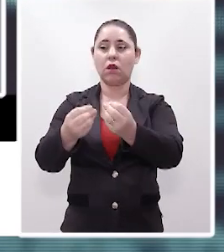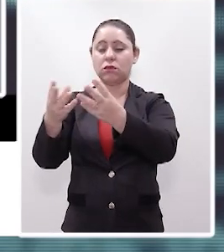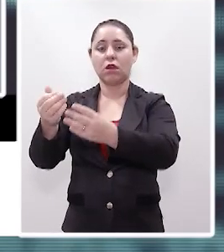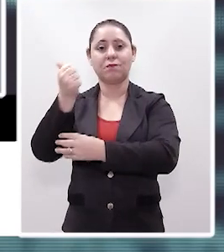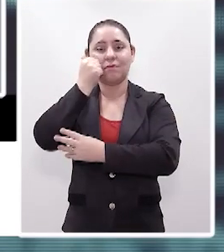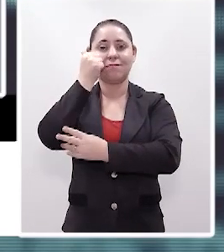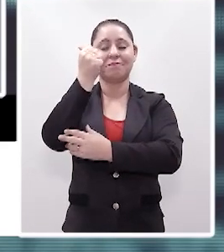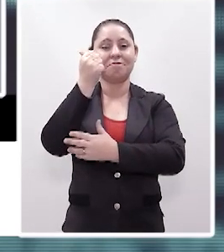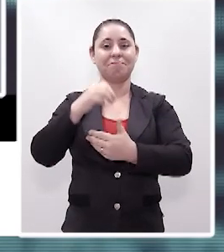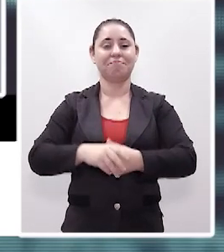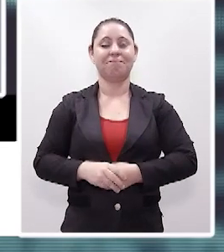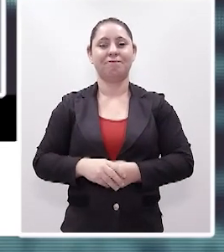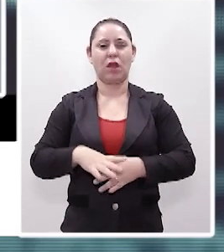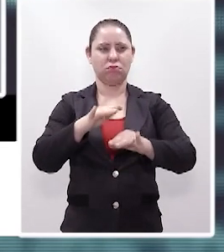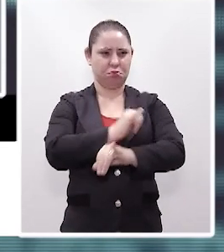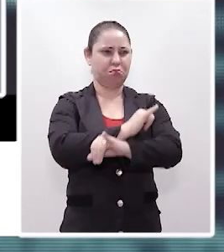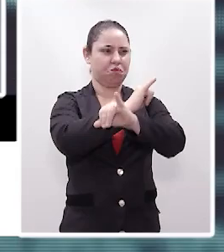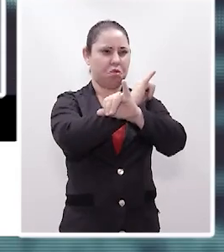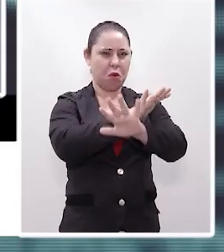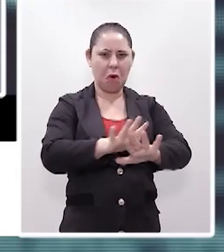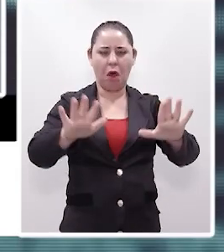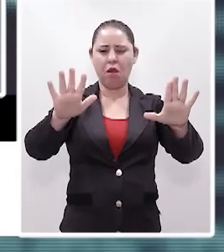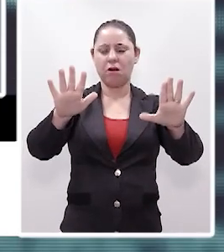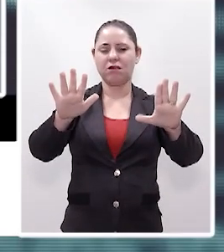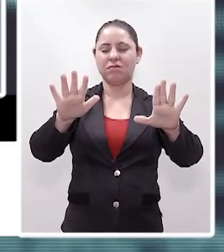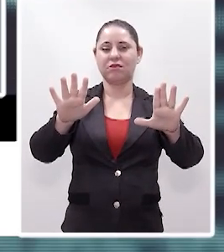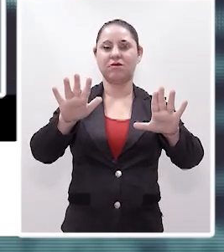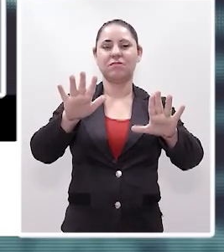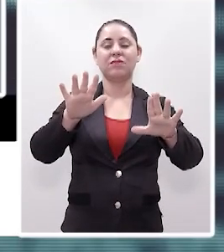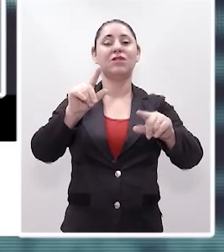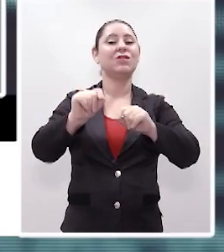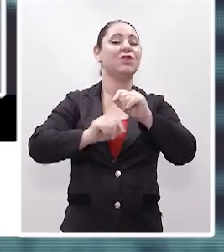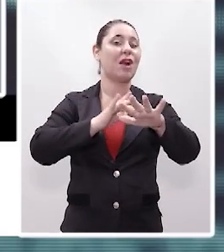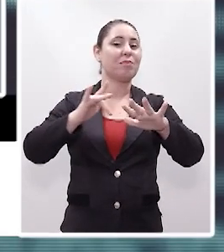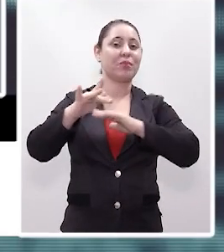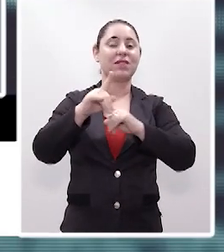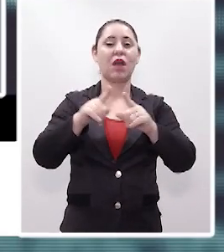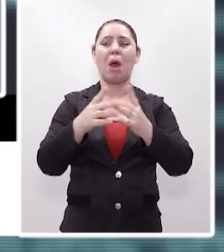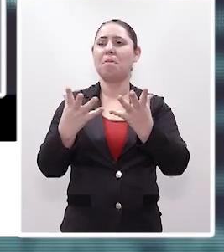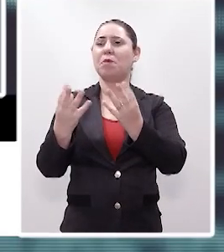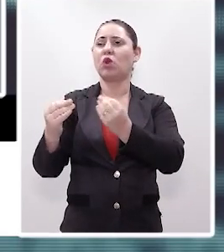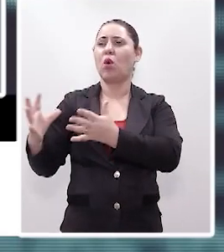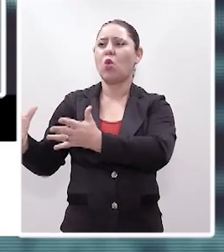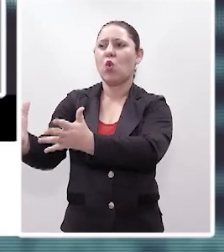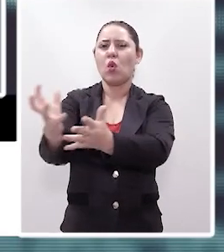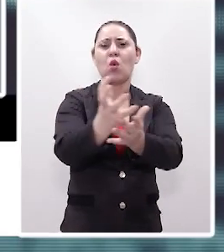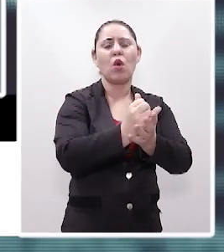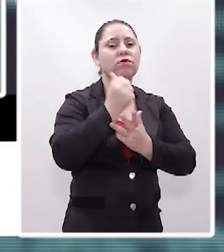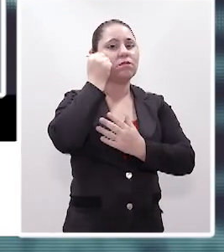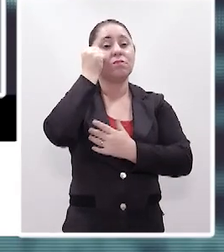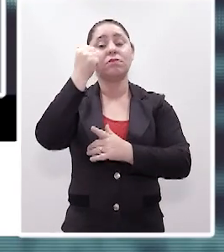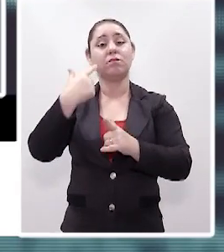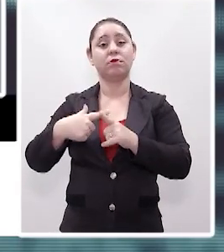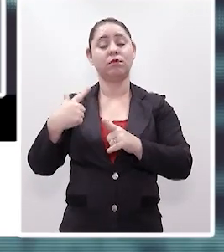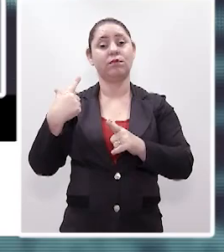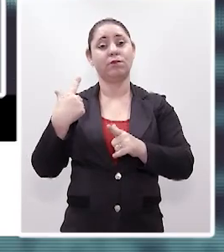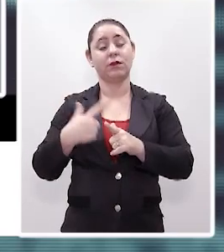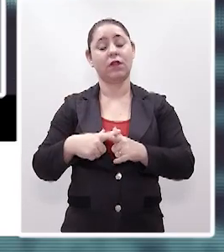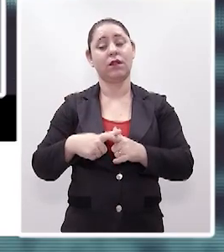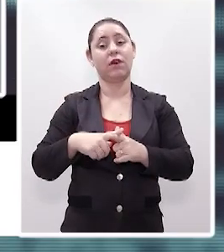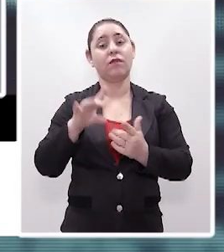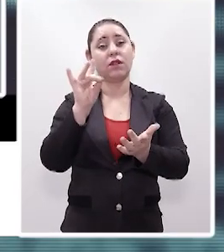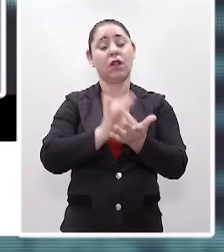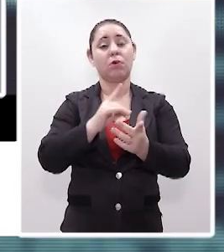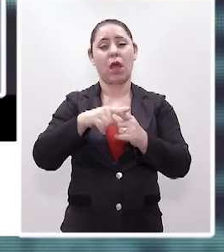celulares. Isso foi divulgado em toda a mídia e tal. Ele conseguiu muitos celulares. Por quê? Justamente